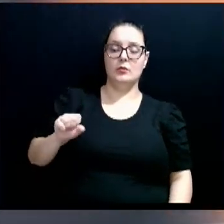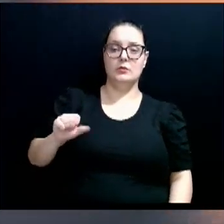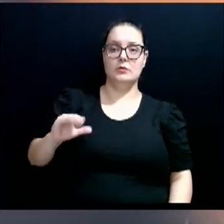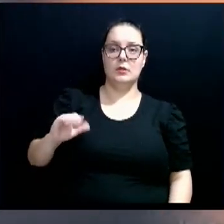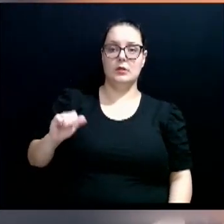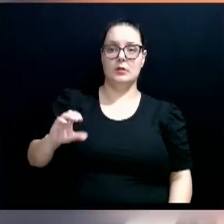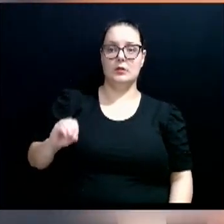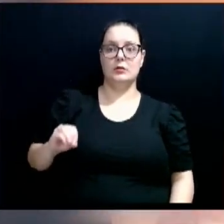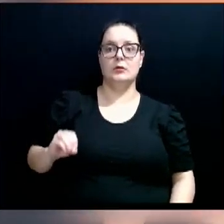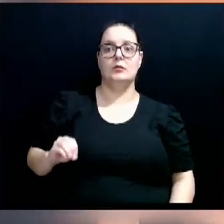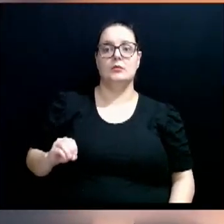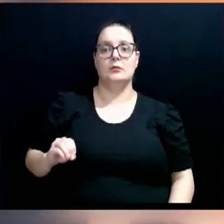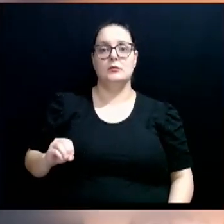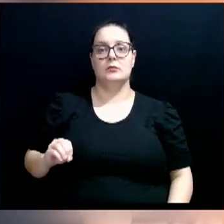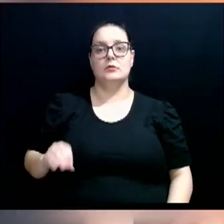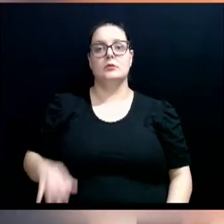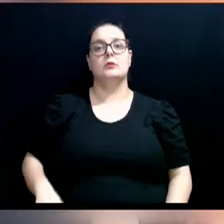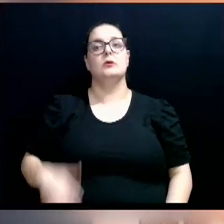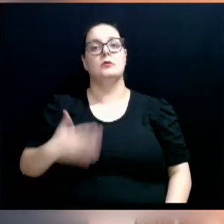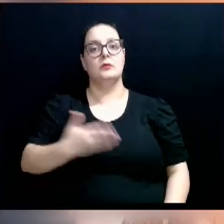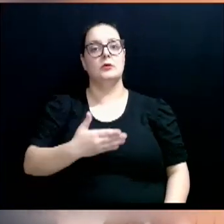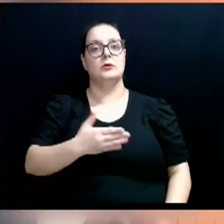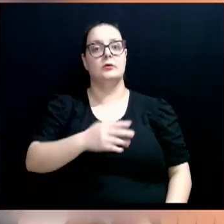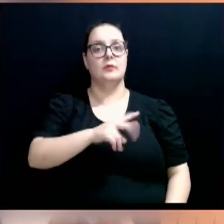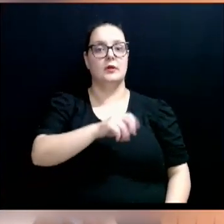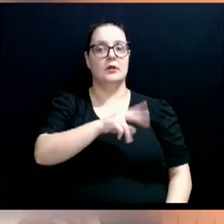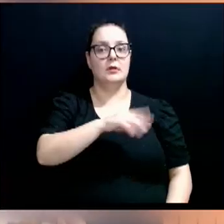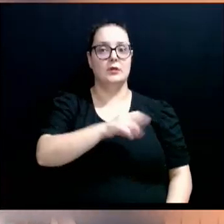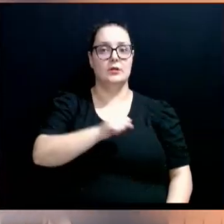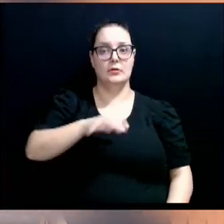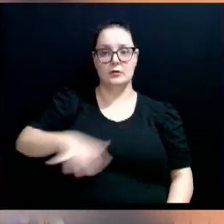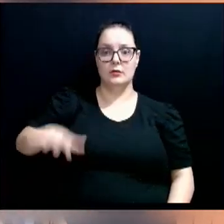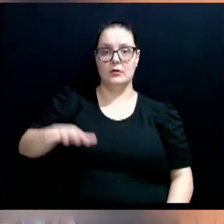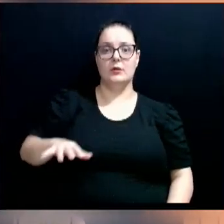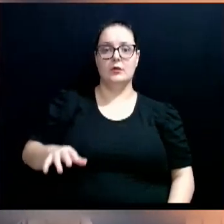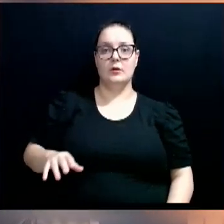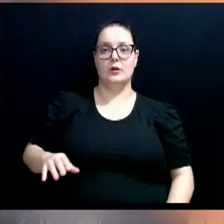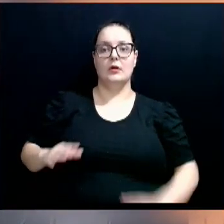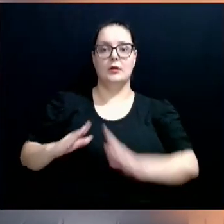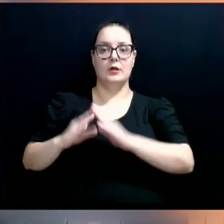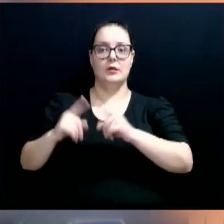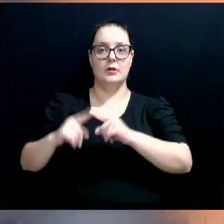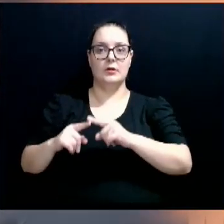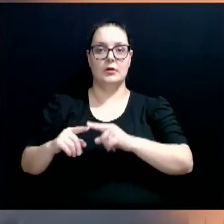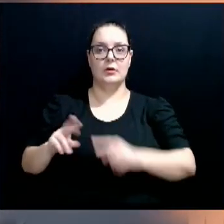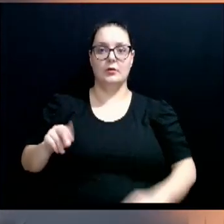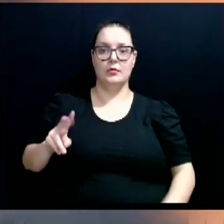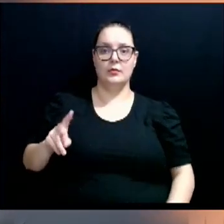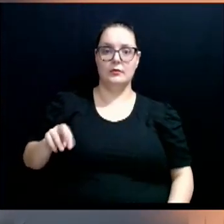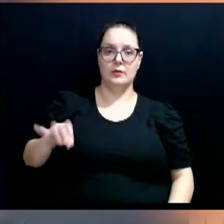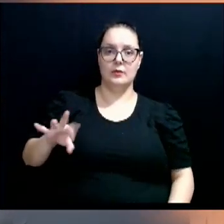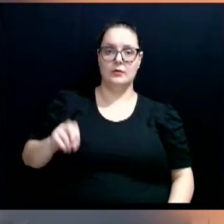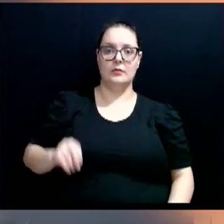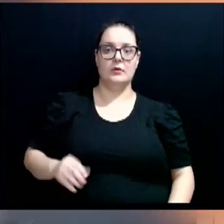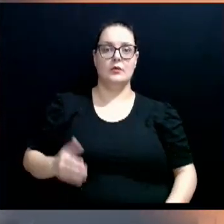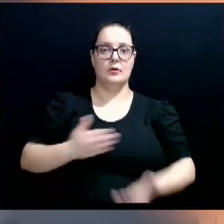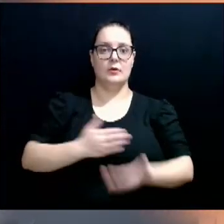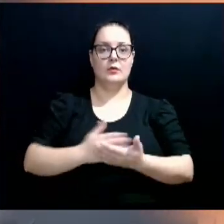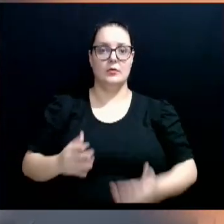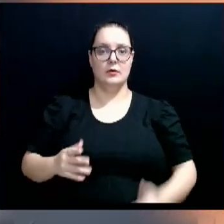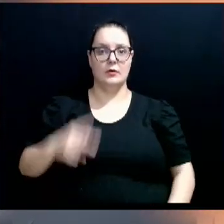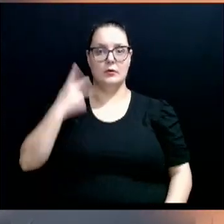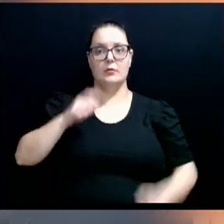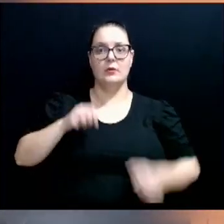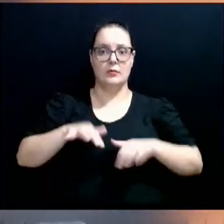da Igreja do Reino Universal, atuando no apoio social. Iniciou a política em 2000, elegendo-se deputado estadual por São Paulo